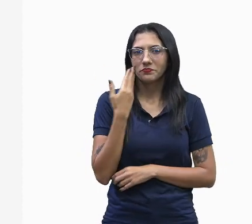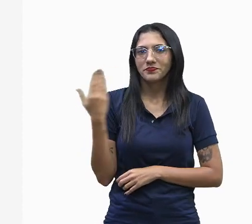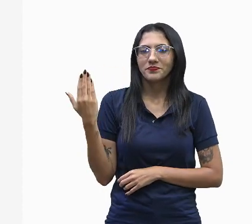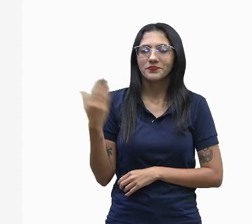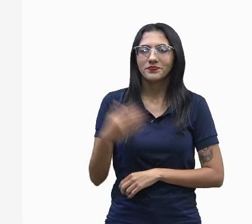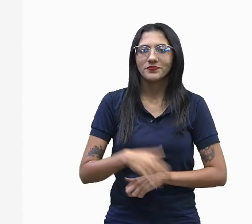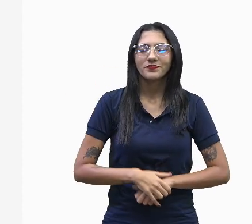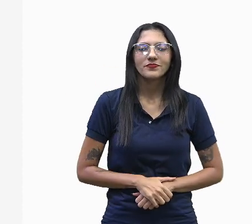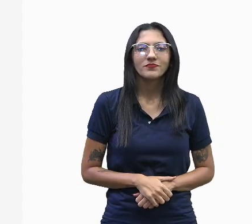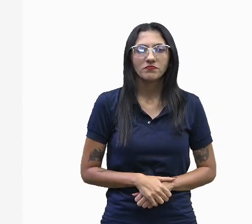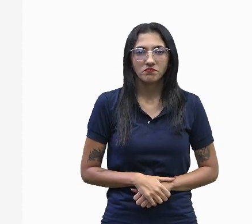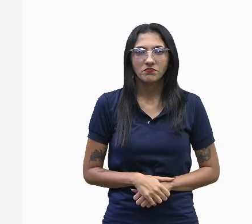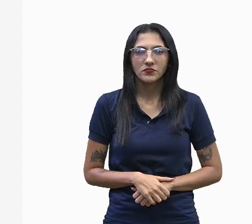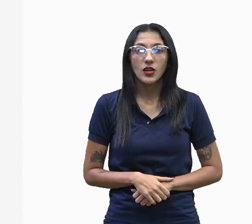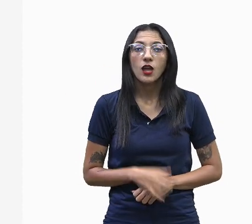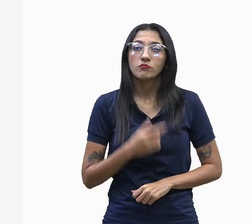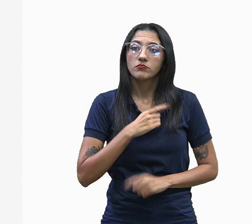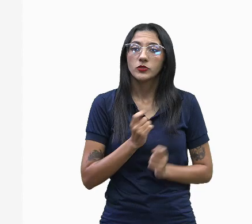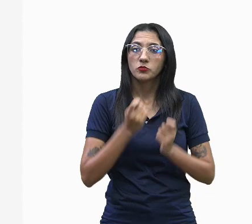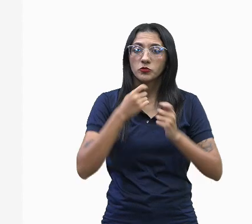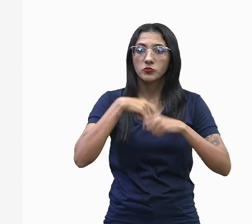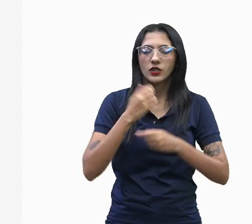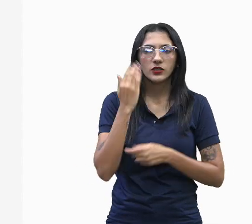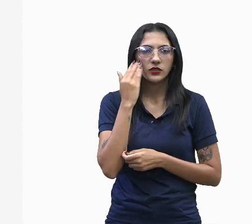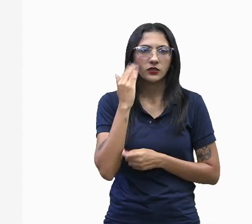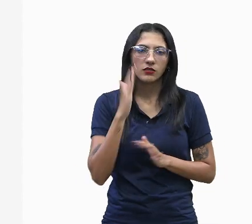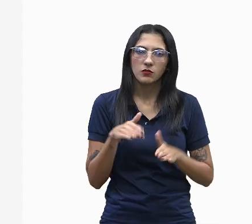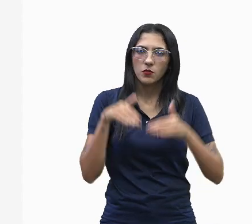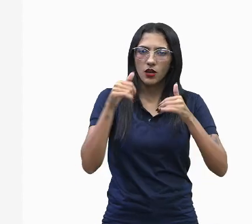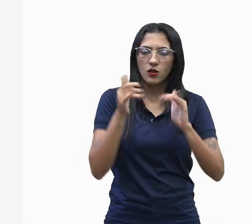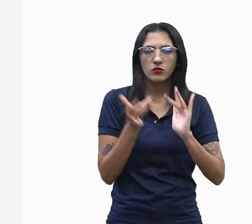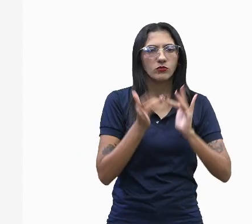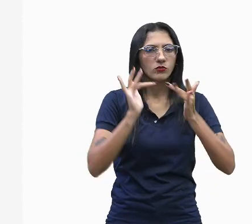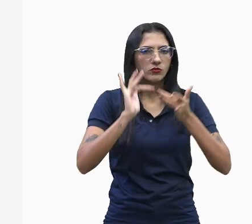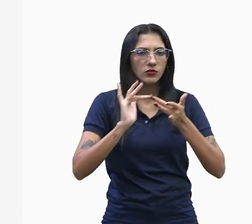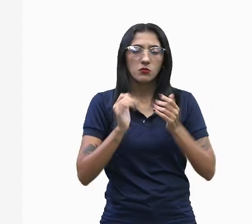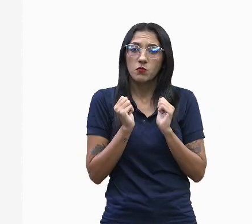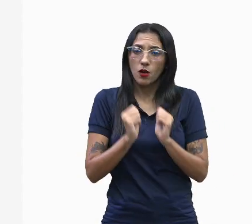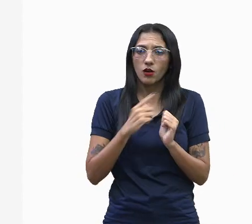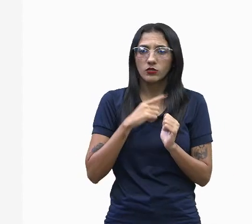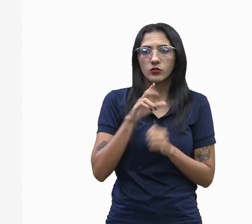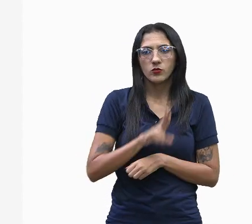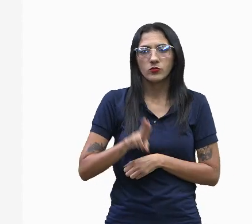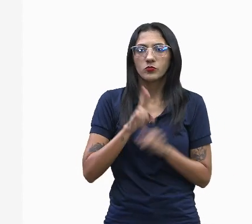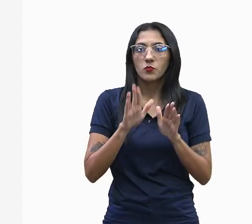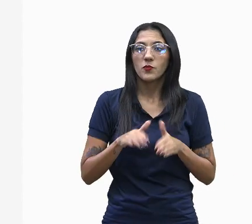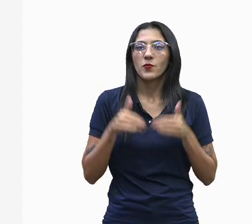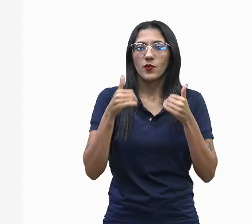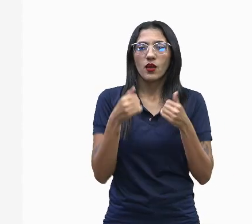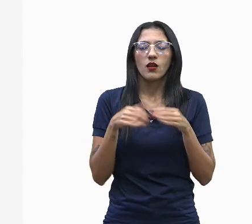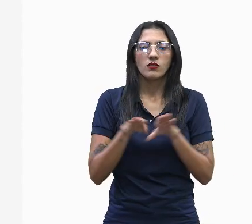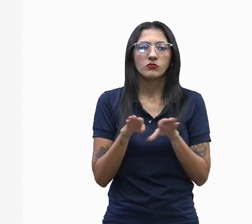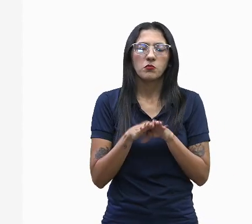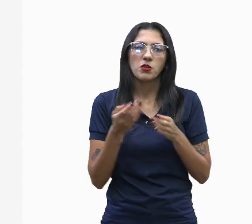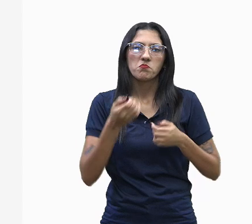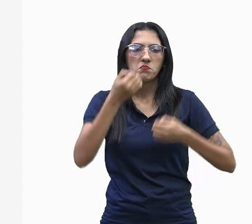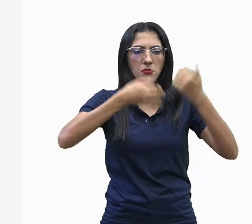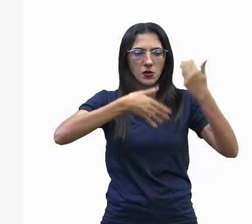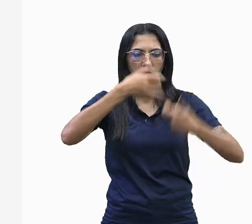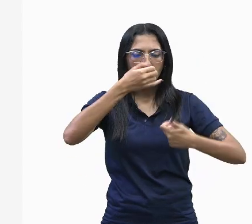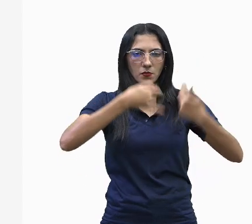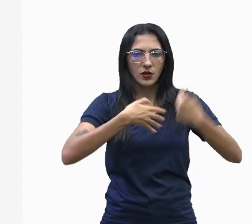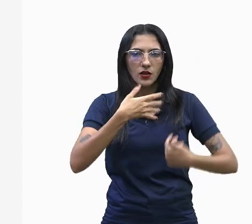né? Permite uma ampliação de sentido, pode ser usada para melhorar a